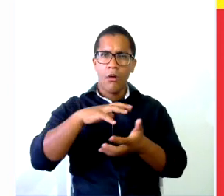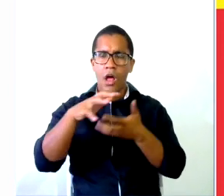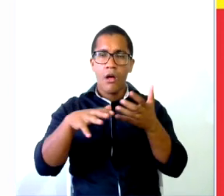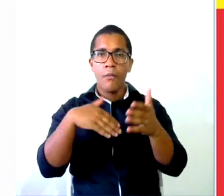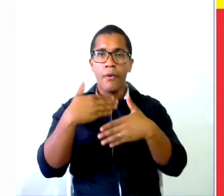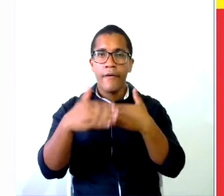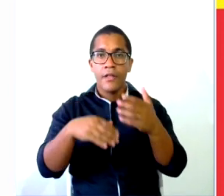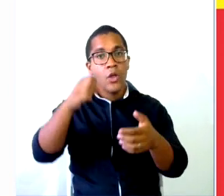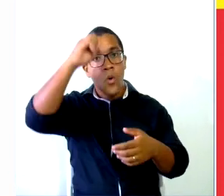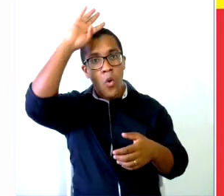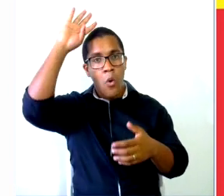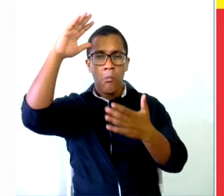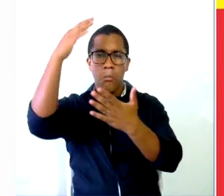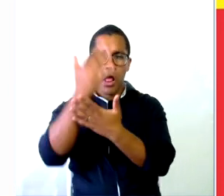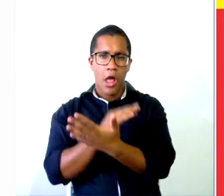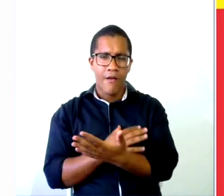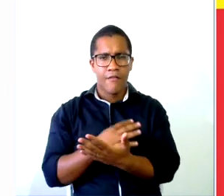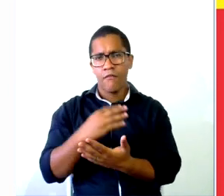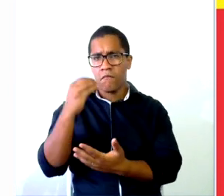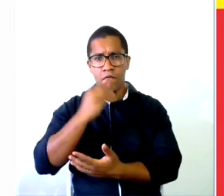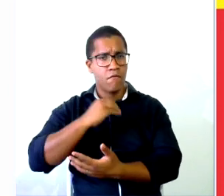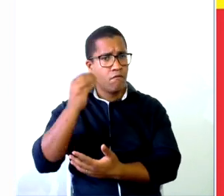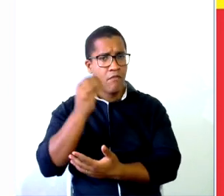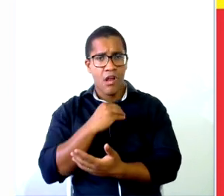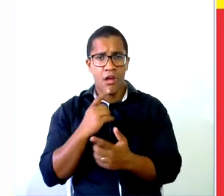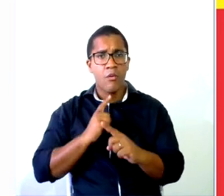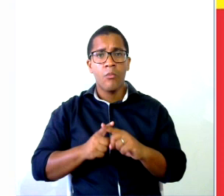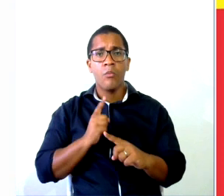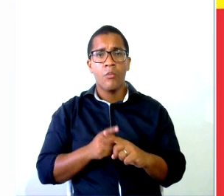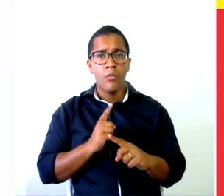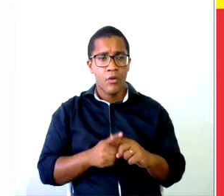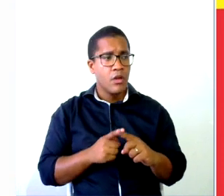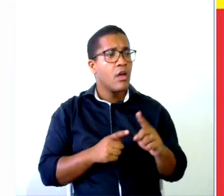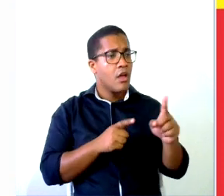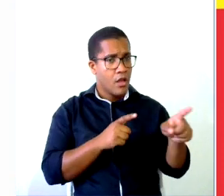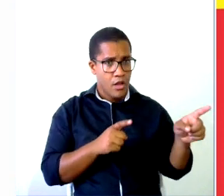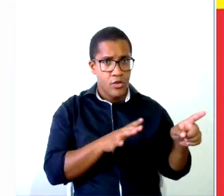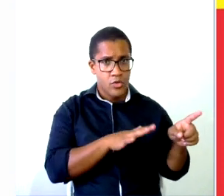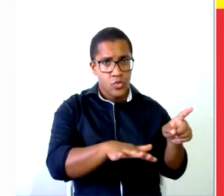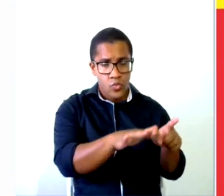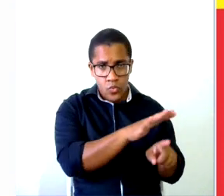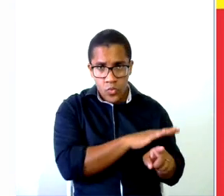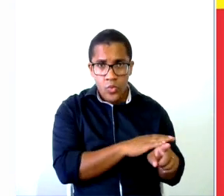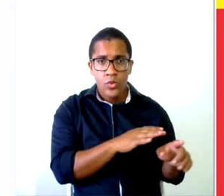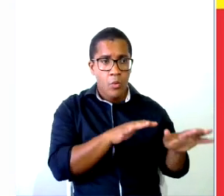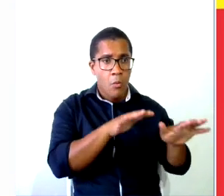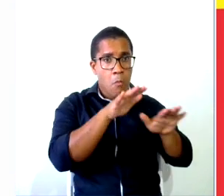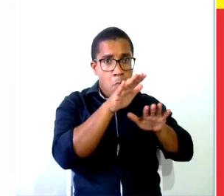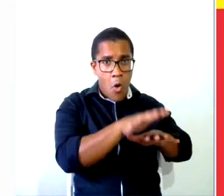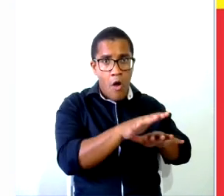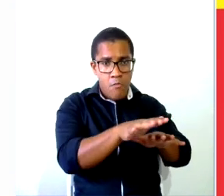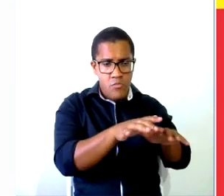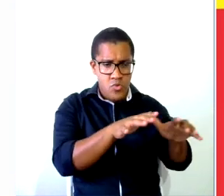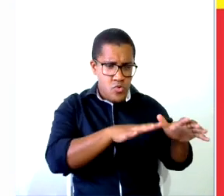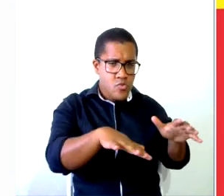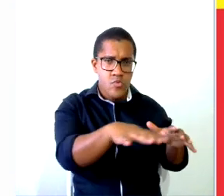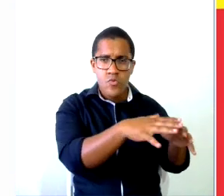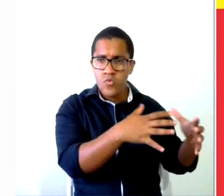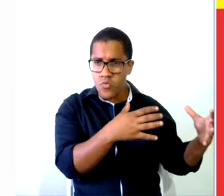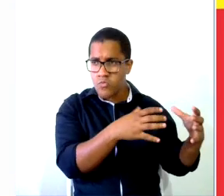também para a queda de Roma, né? O enfraquecimento de Roma, né? Então, o movimento espartaco